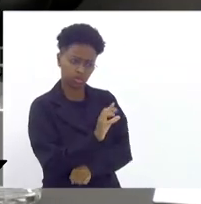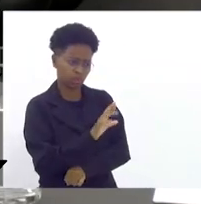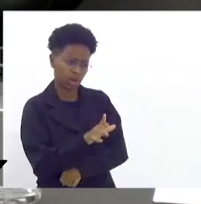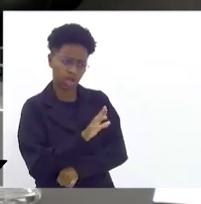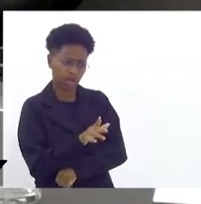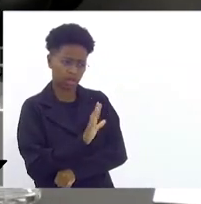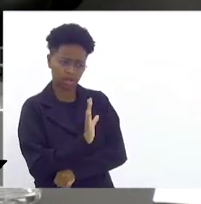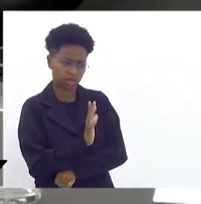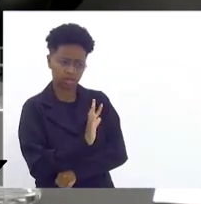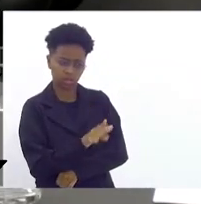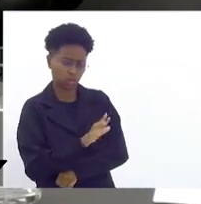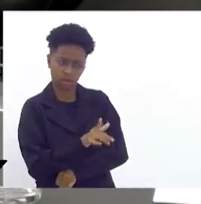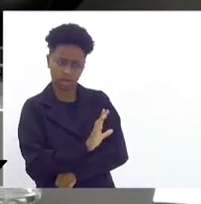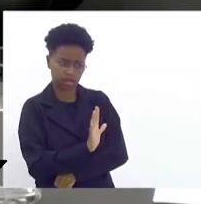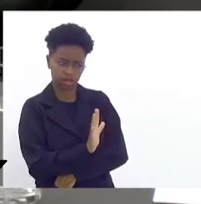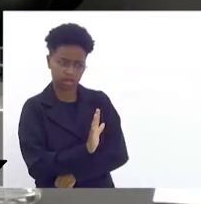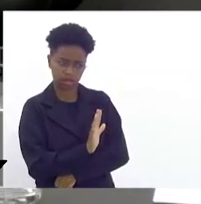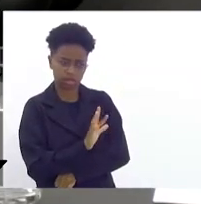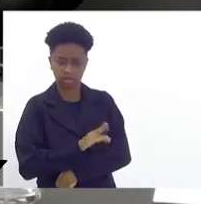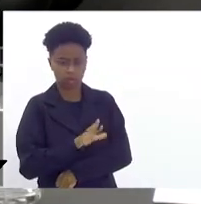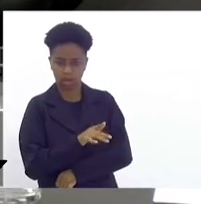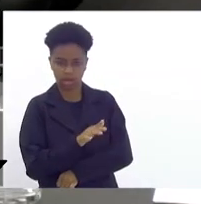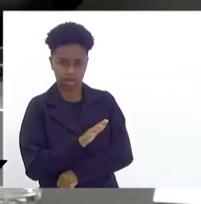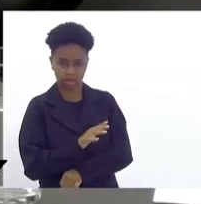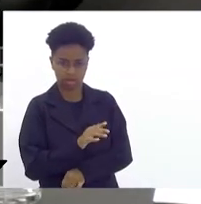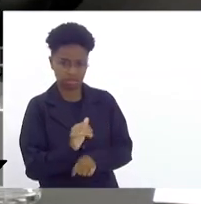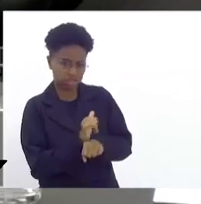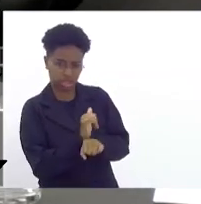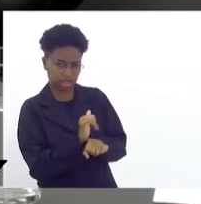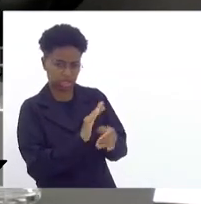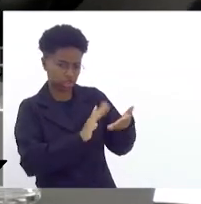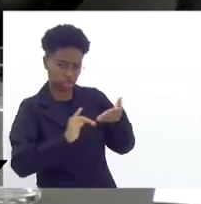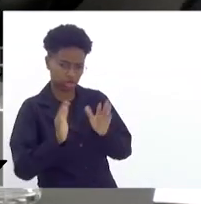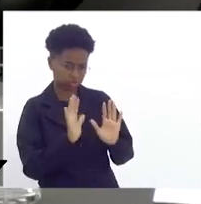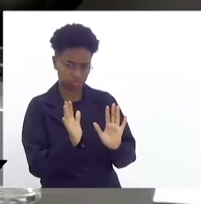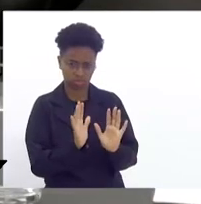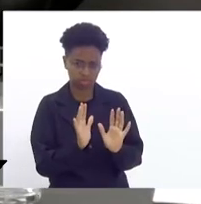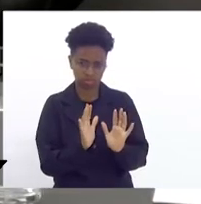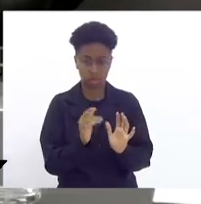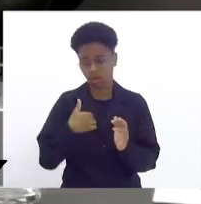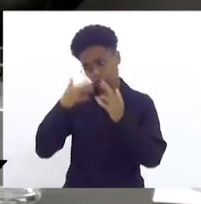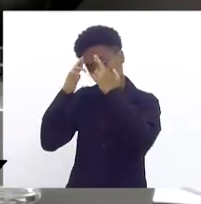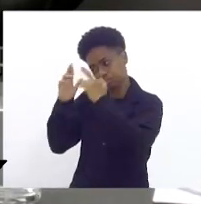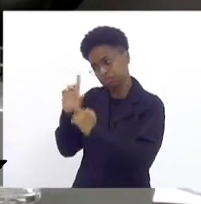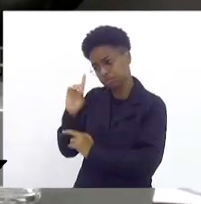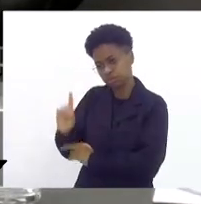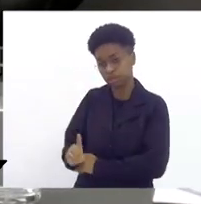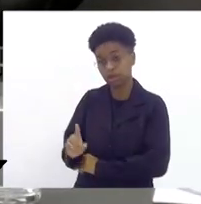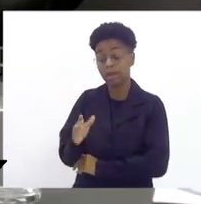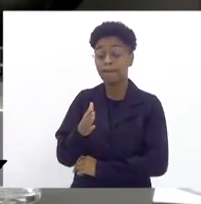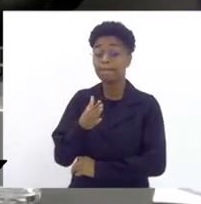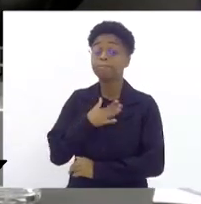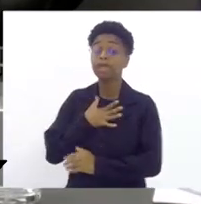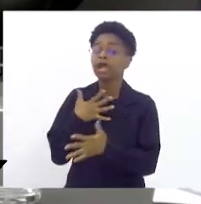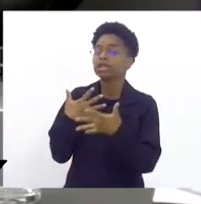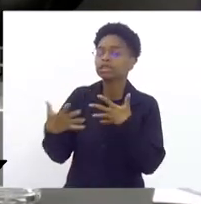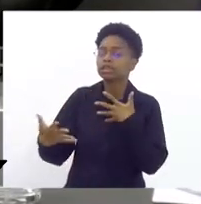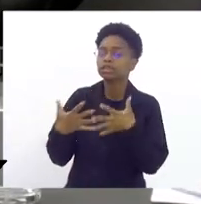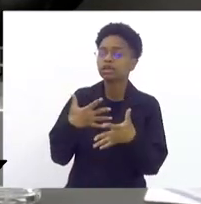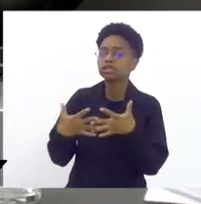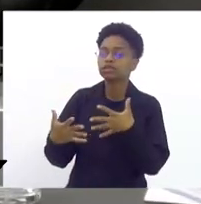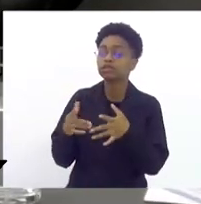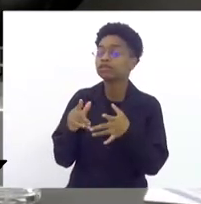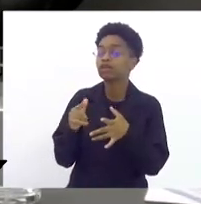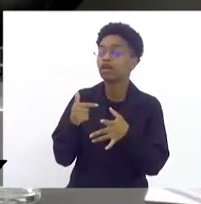legítima não de é, retirar não a discussão. Não é manobra não, presidente. Mas vou respeitar o direito de Vossa Excelência. Minha transparência me